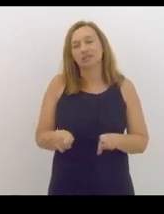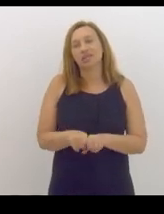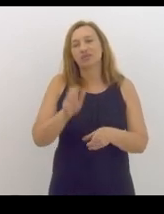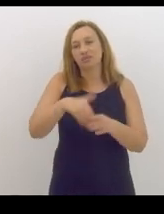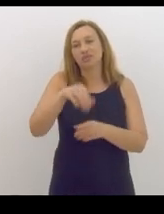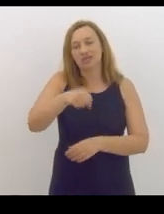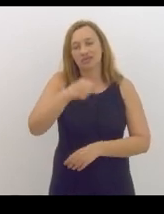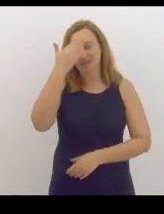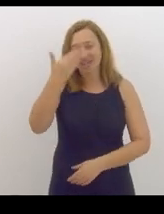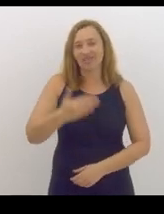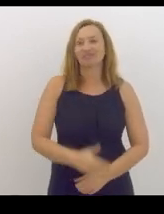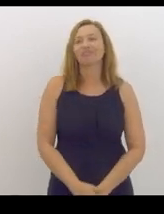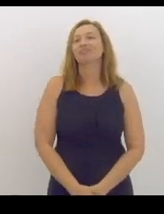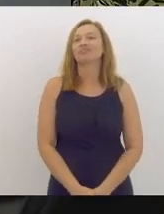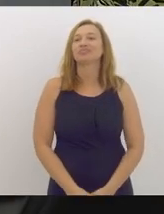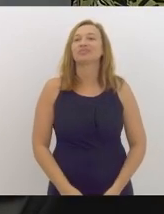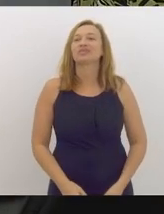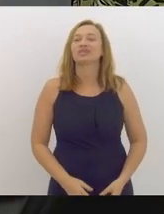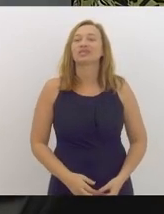favorável. Obrigado.